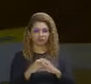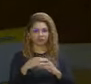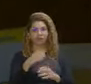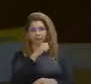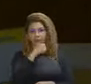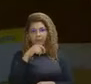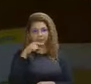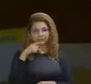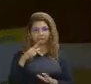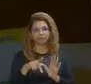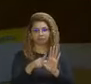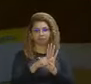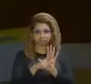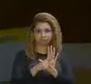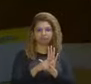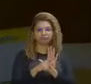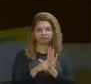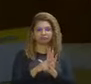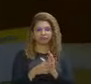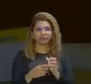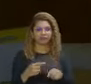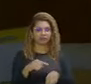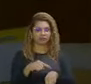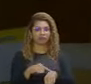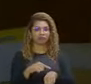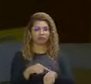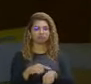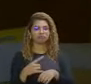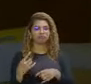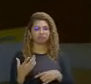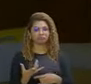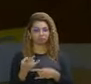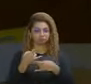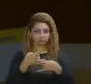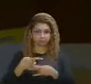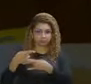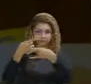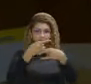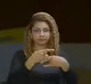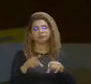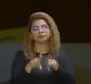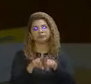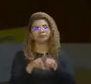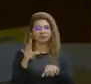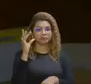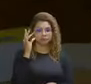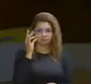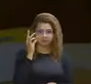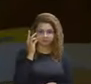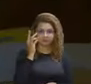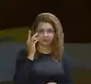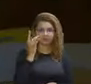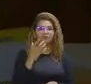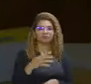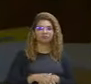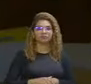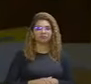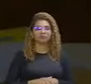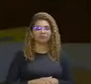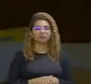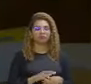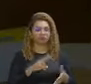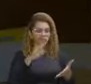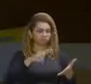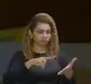do Amapá, a ser realizada na modalidade híbrida, e submeto à apreciação a ata